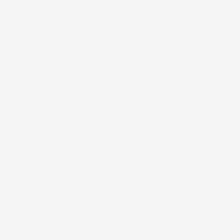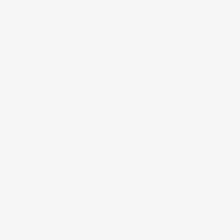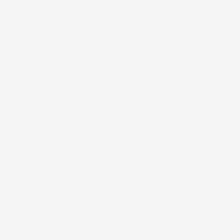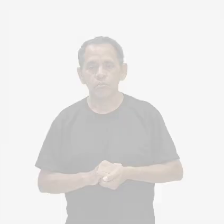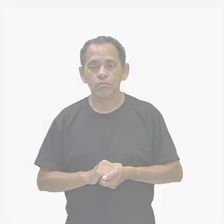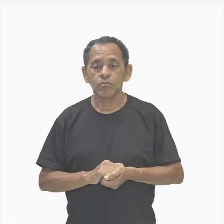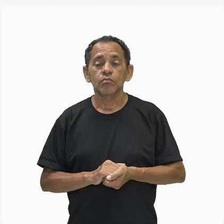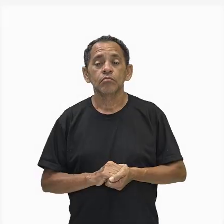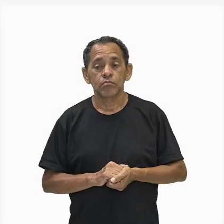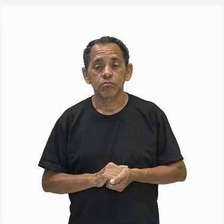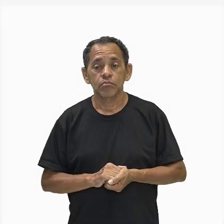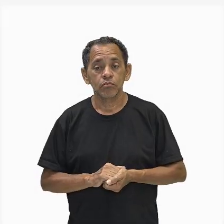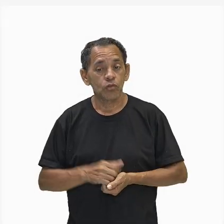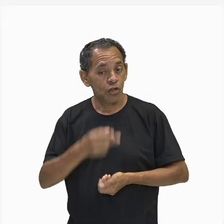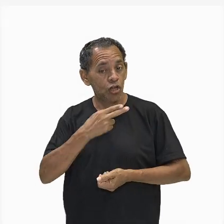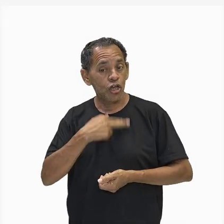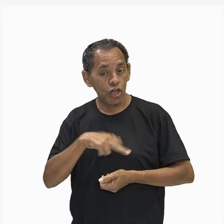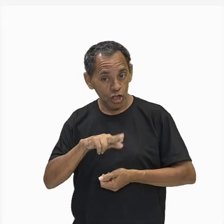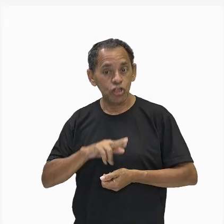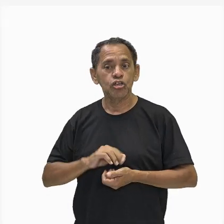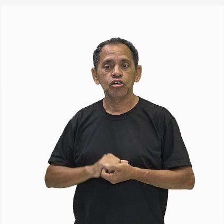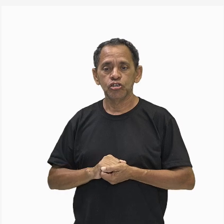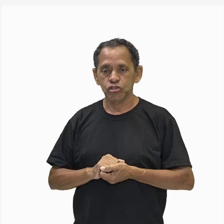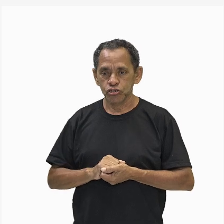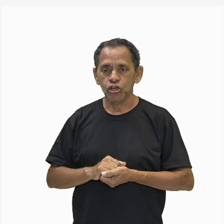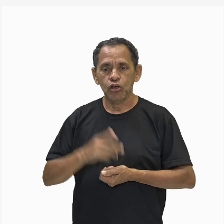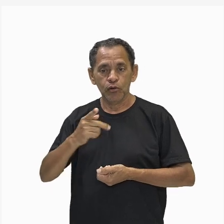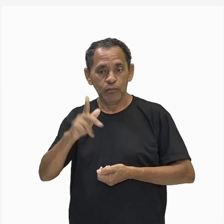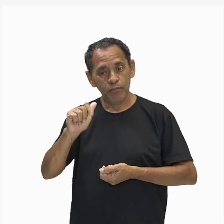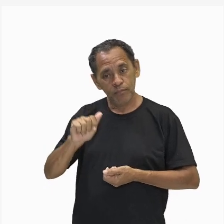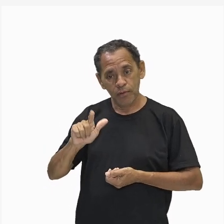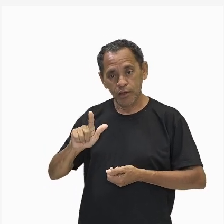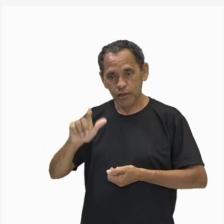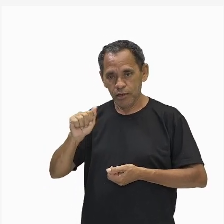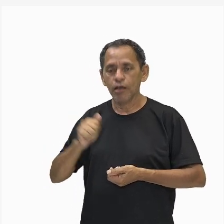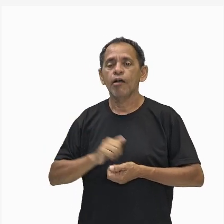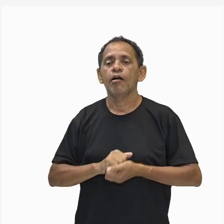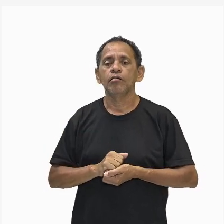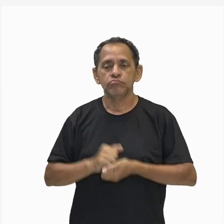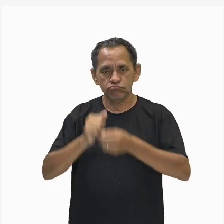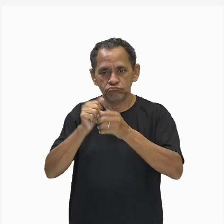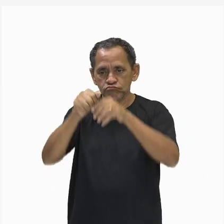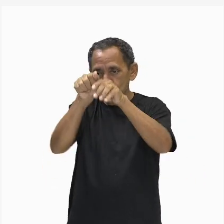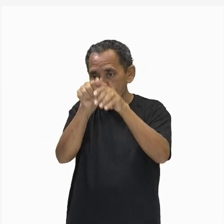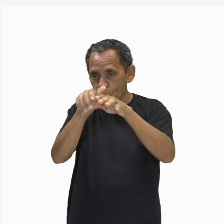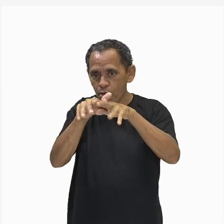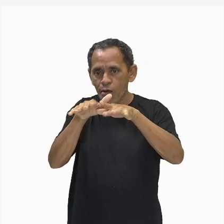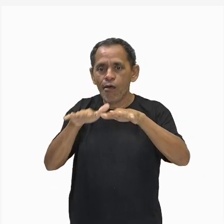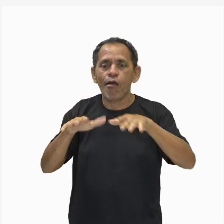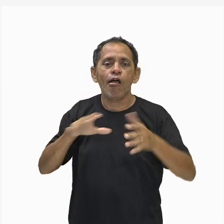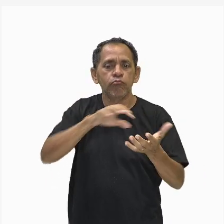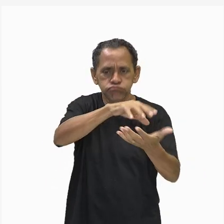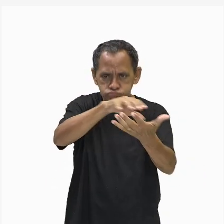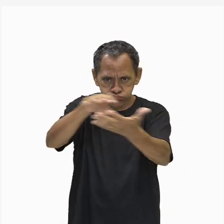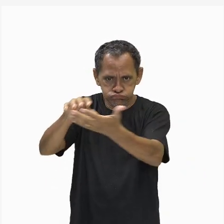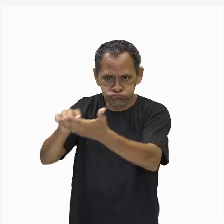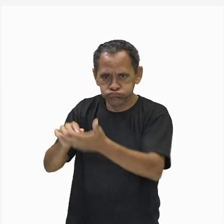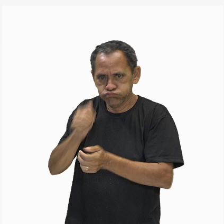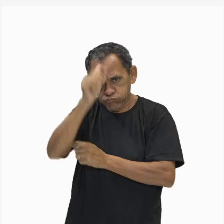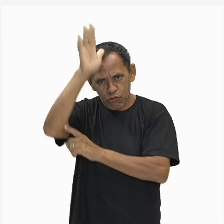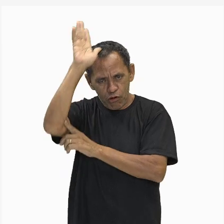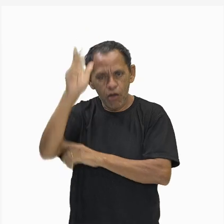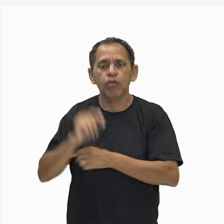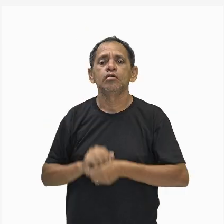religião pagã à religião oficial, então, do Império. Difundida nas províncias romanas, essa religião